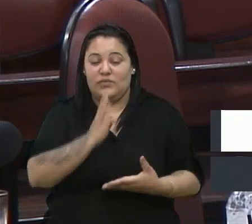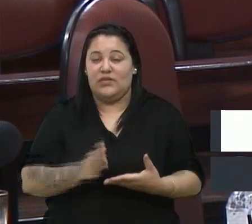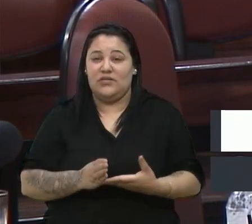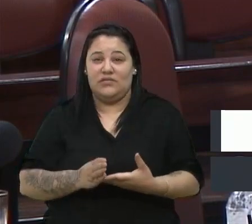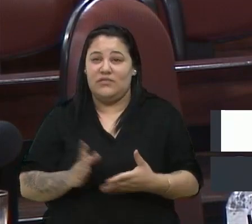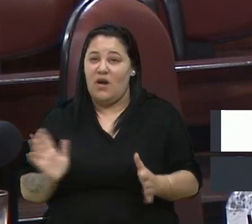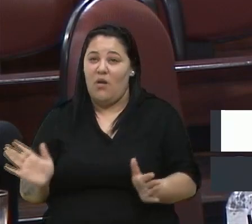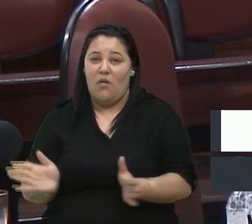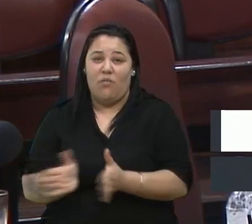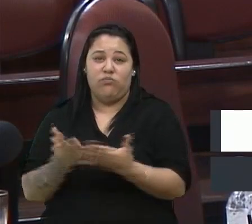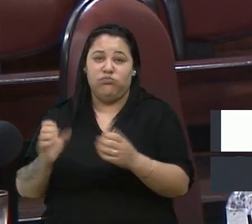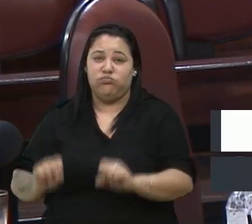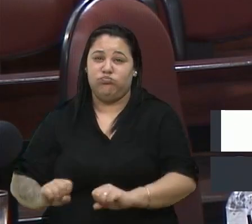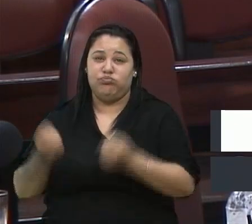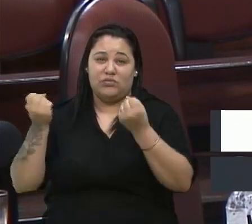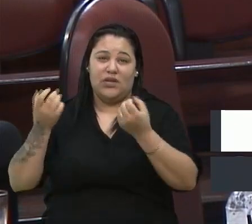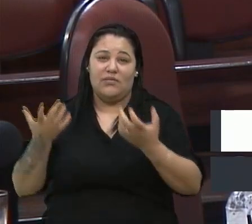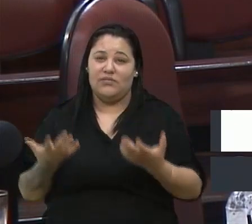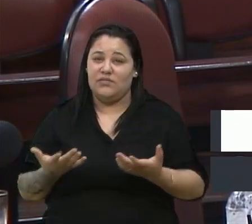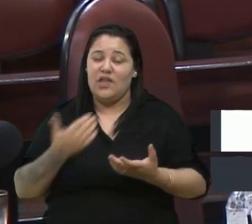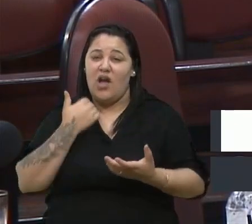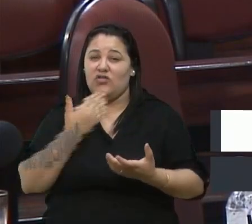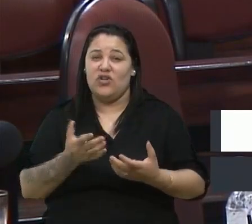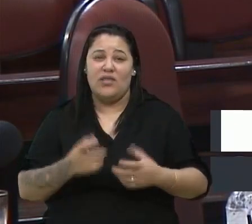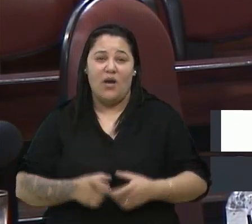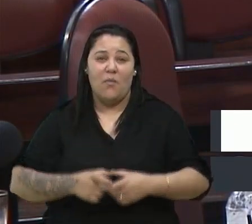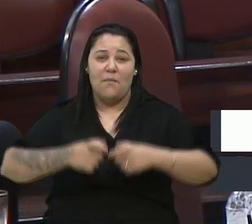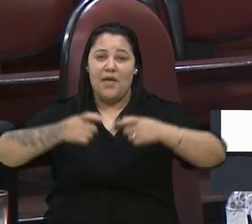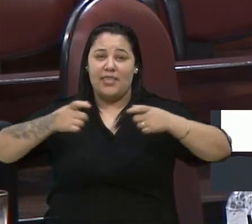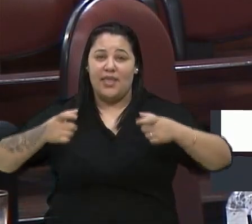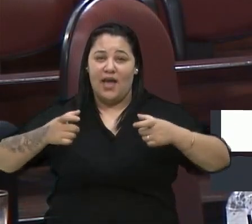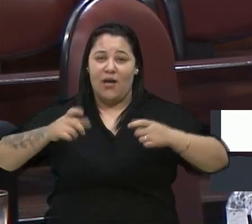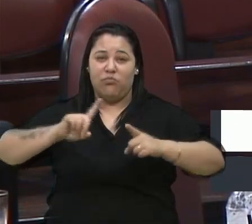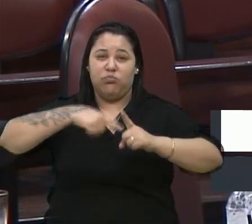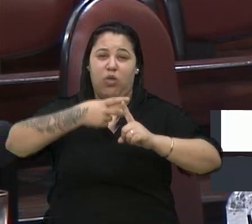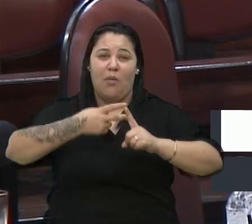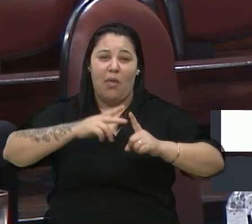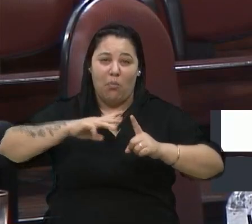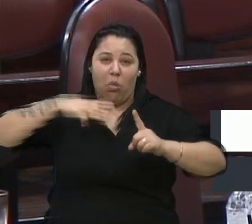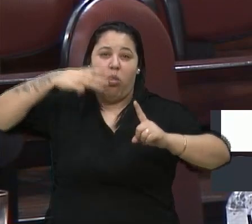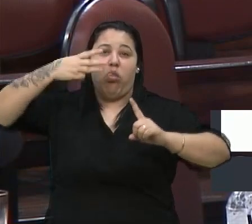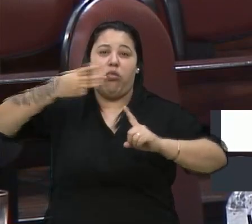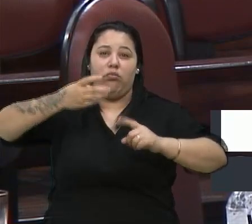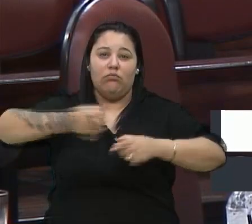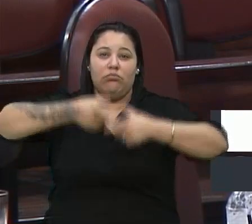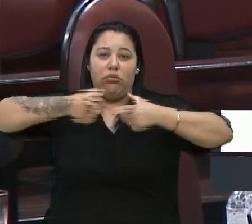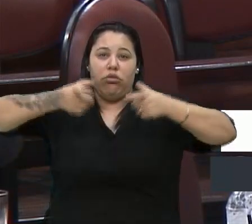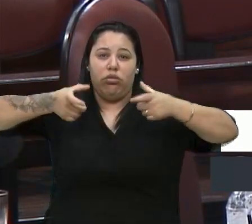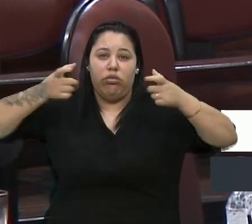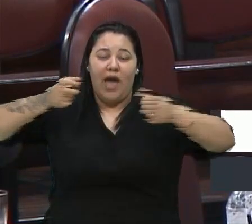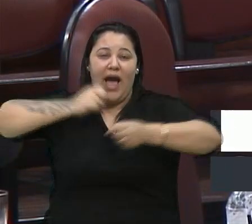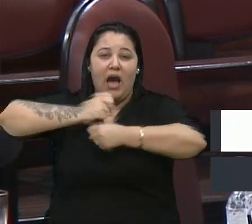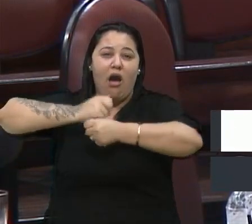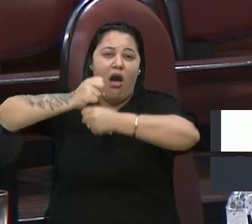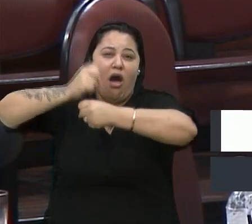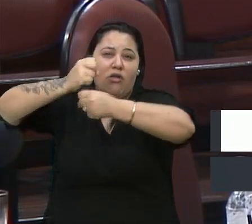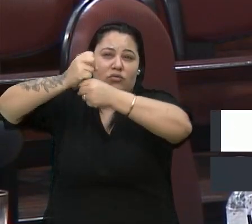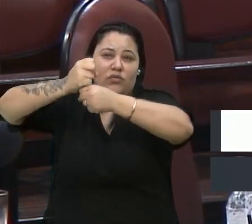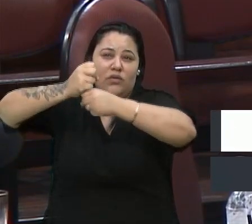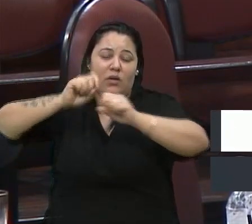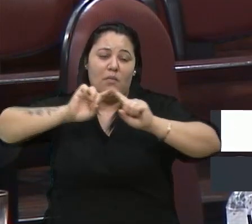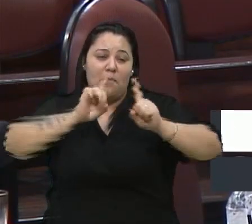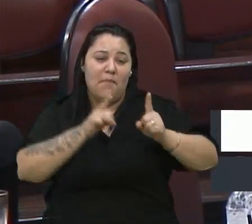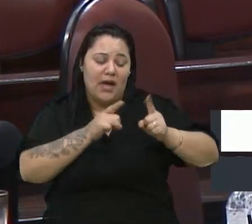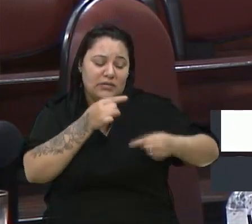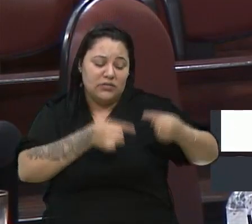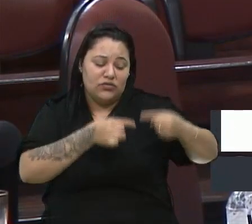debater isso. Não adianta a gente aumentar, triplicar a pena, mas a gente não debater a essência do porquê que está